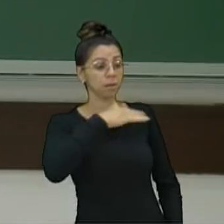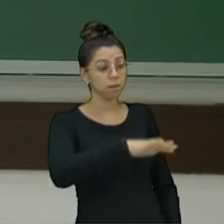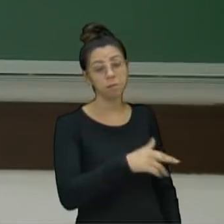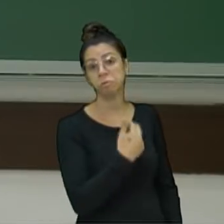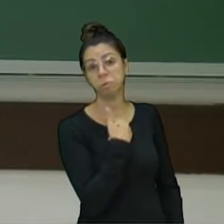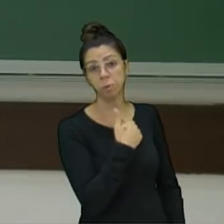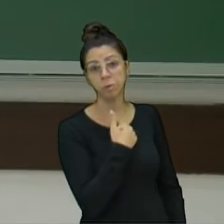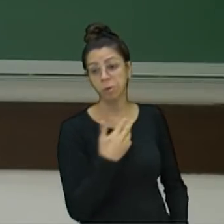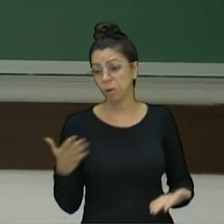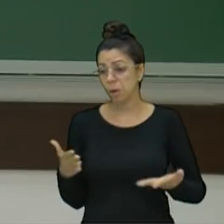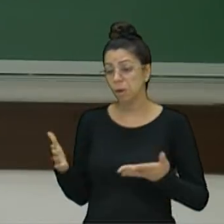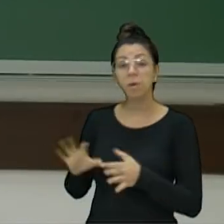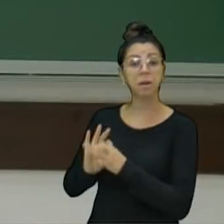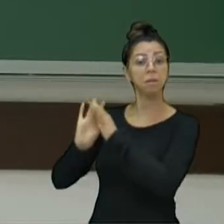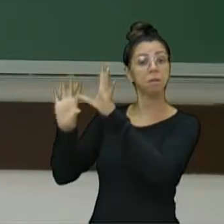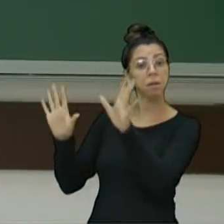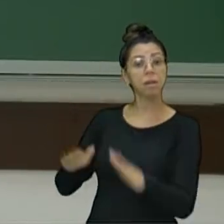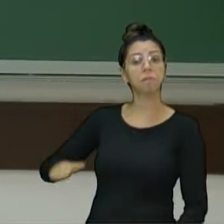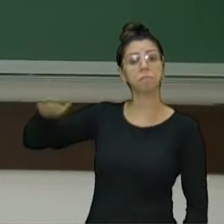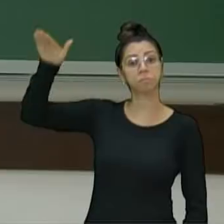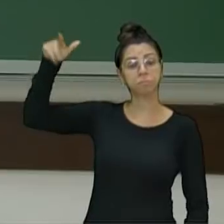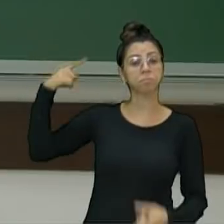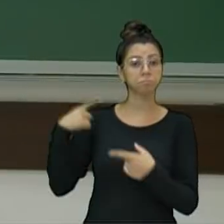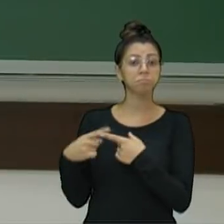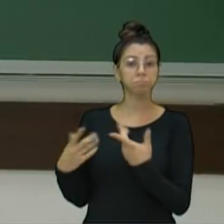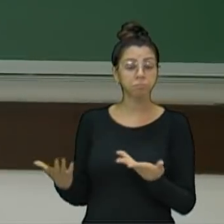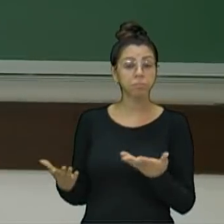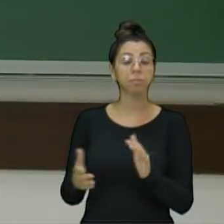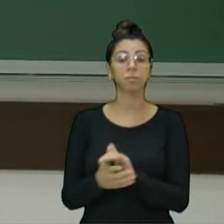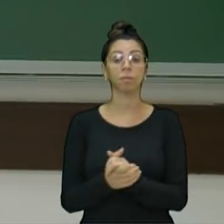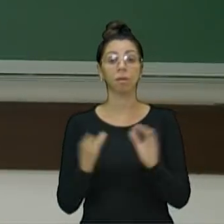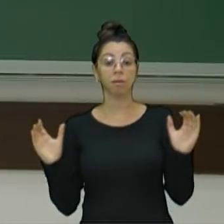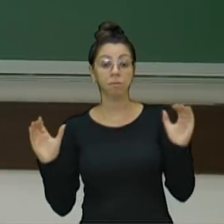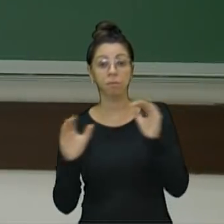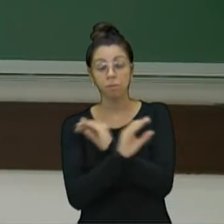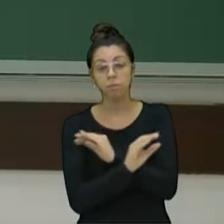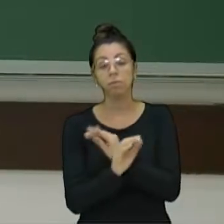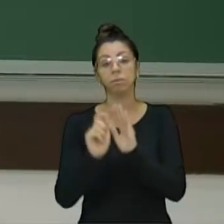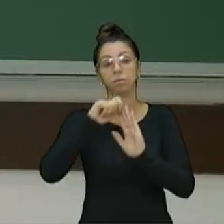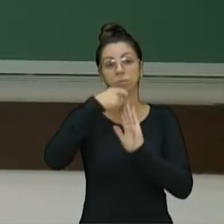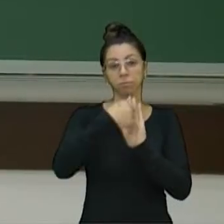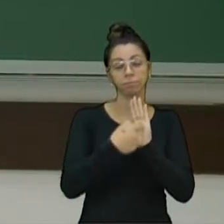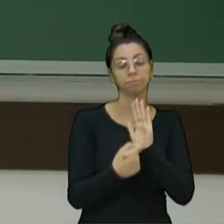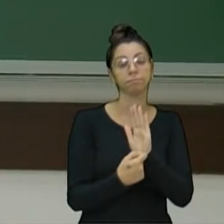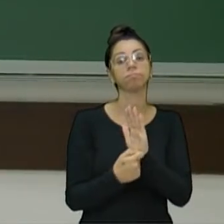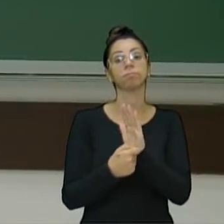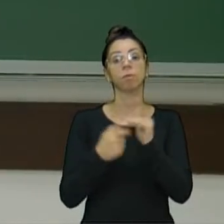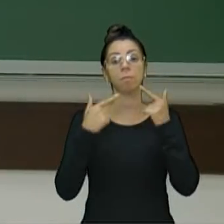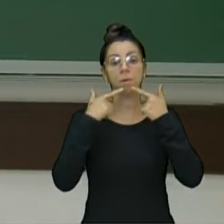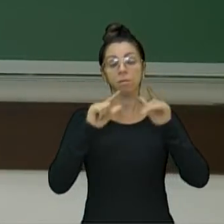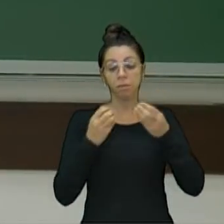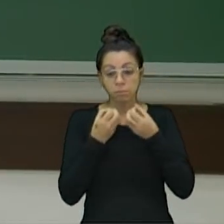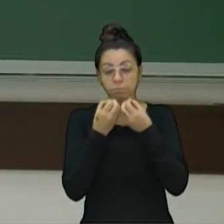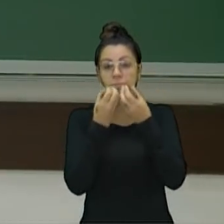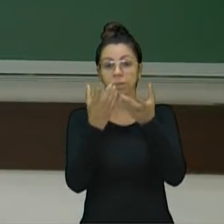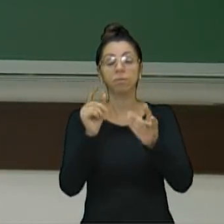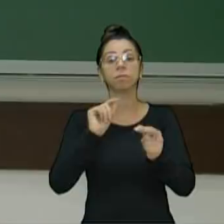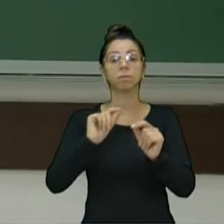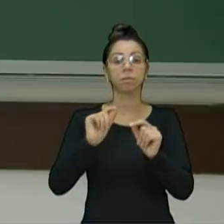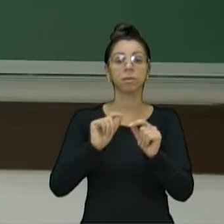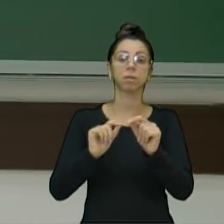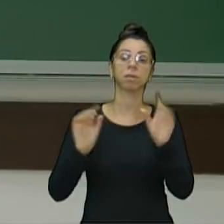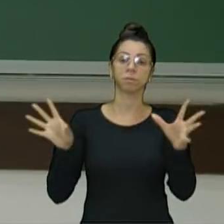ela era criança. Veja que aqui eu faço o fechamento do texto usando uma linking word que expressa resumo.